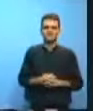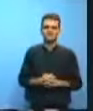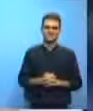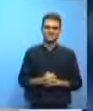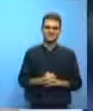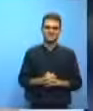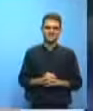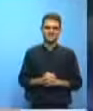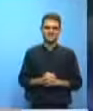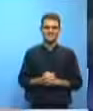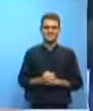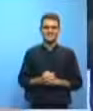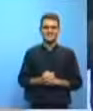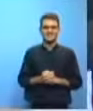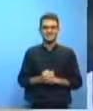Quem é?